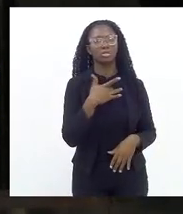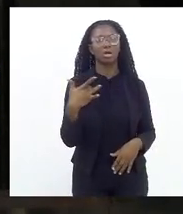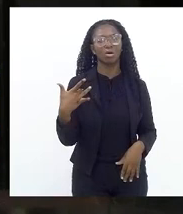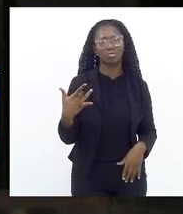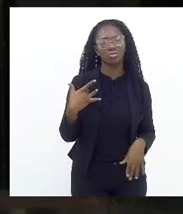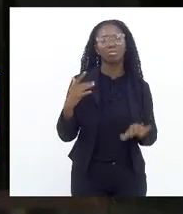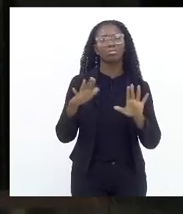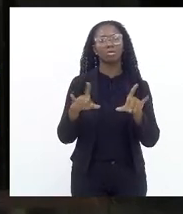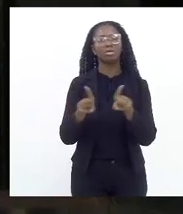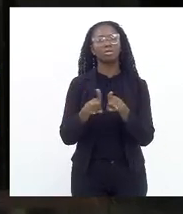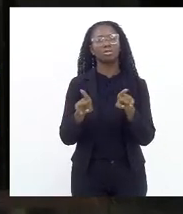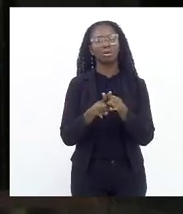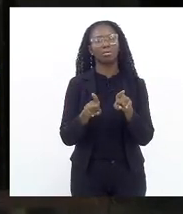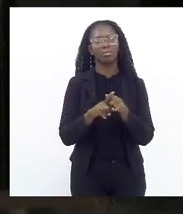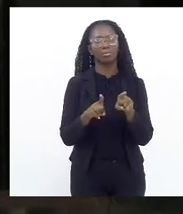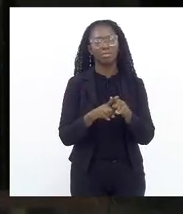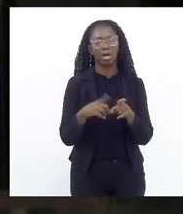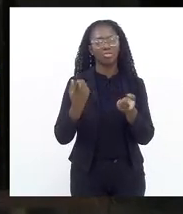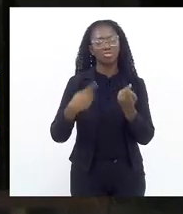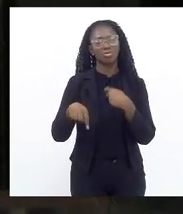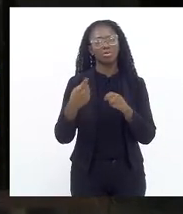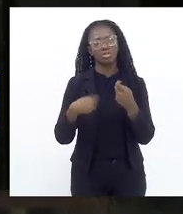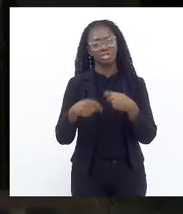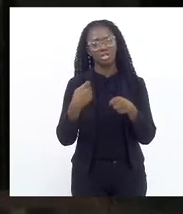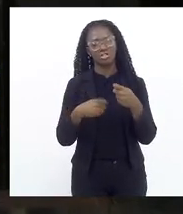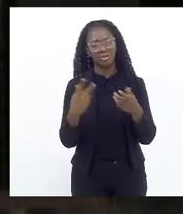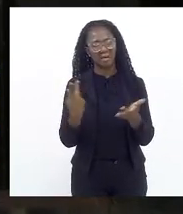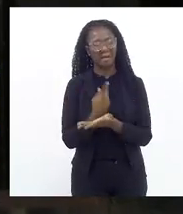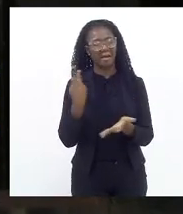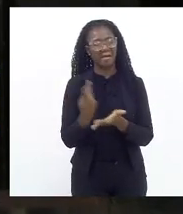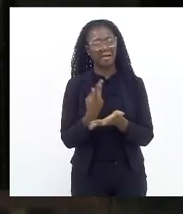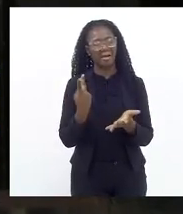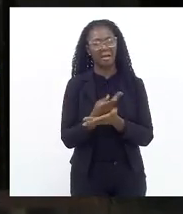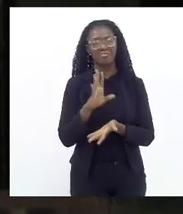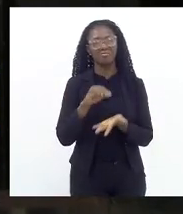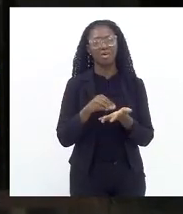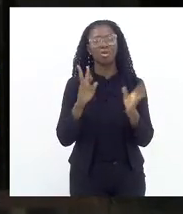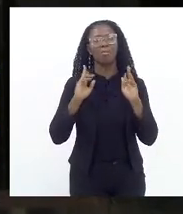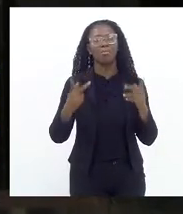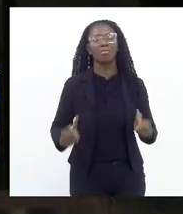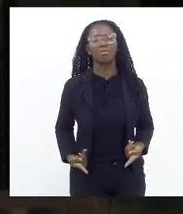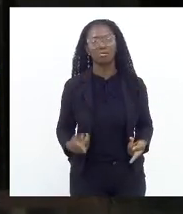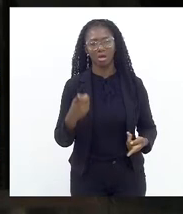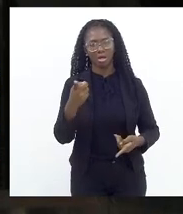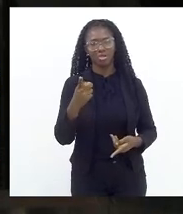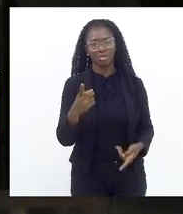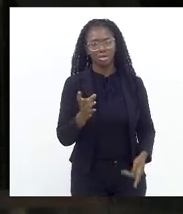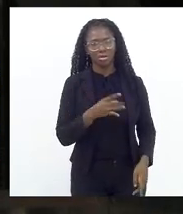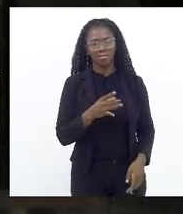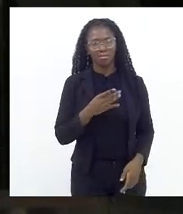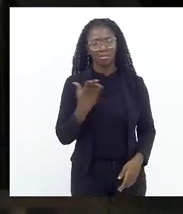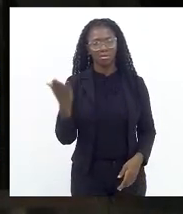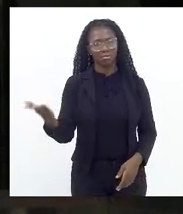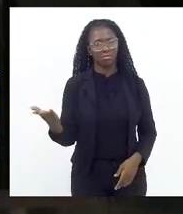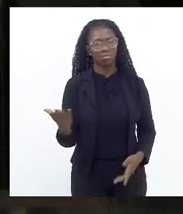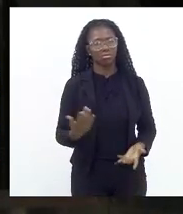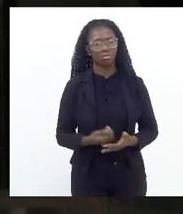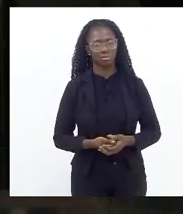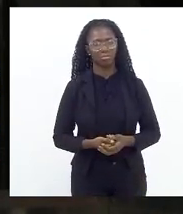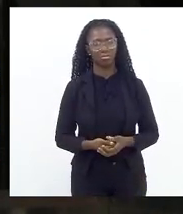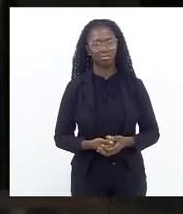essa tragédia administrativa, desumana, covarde, a partir do Palácio do